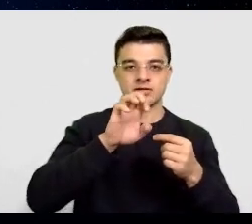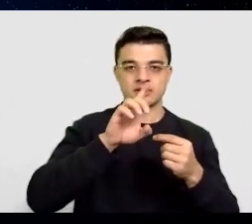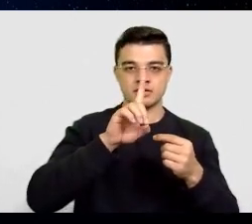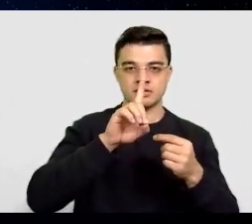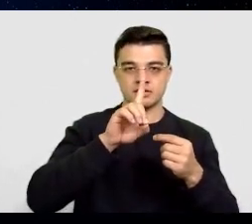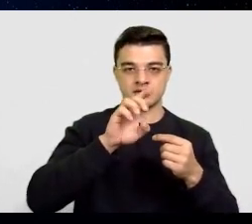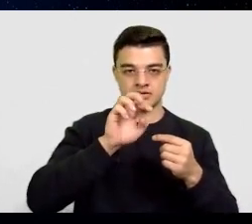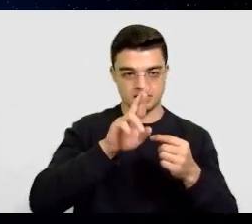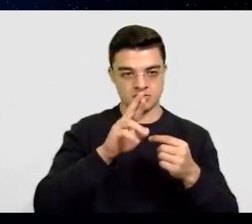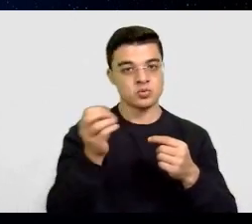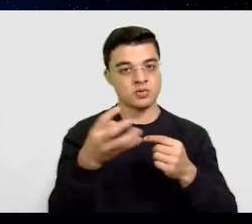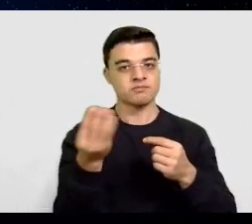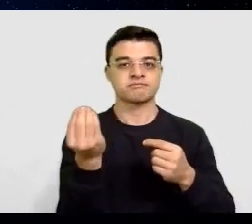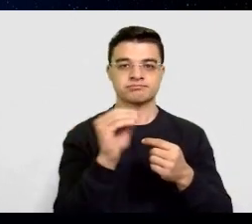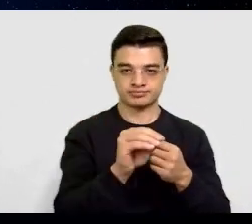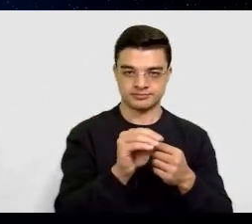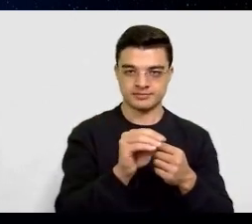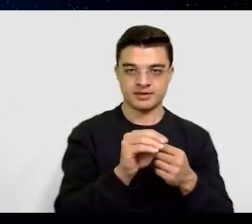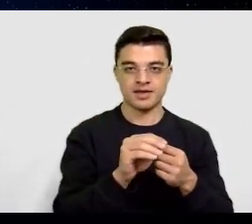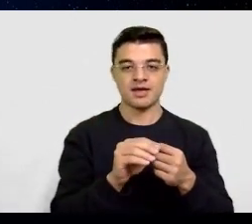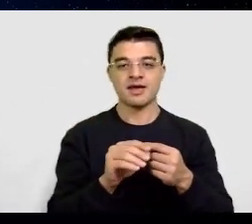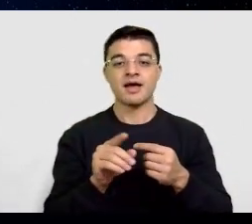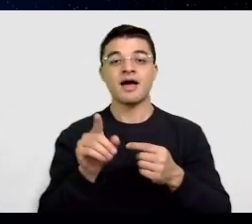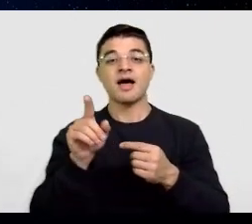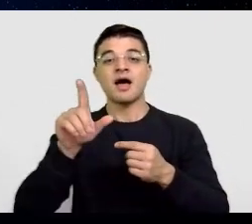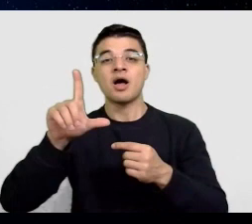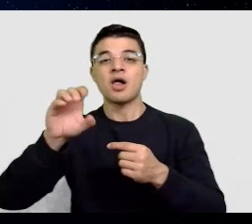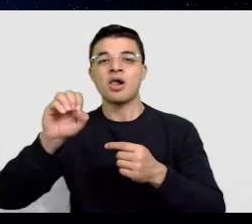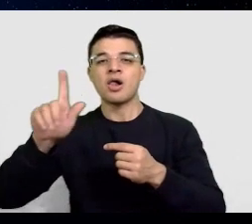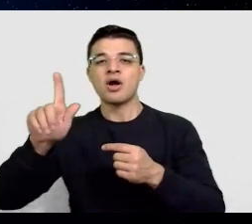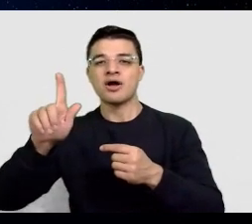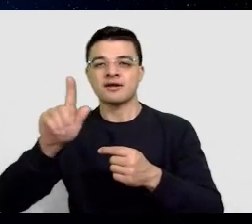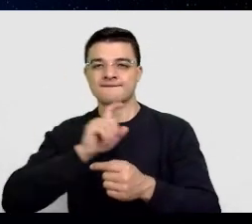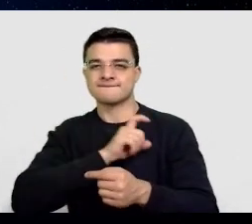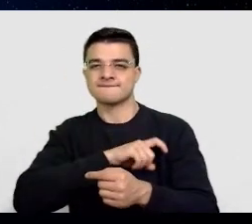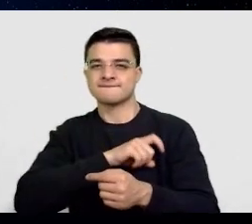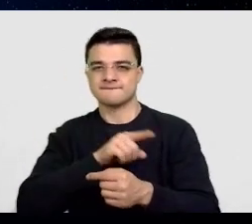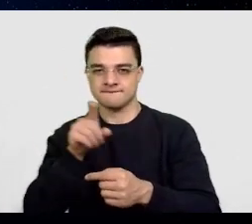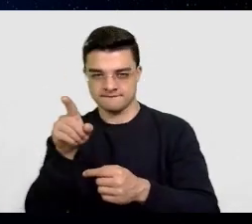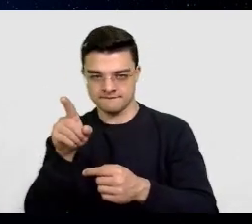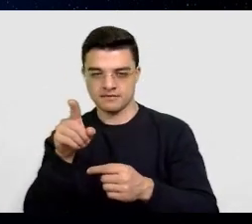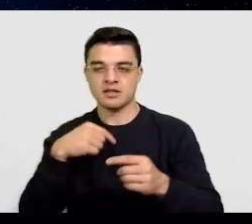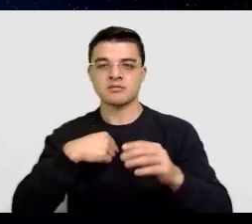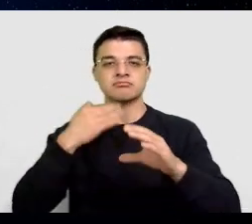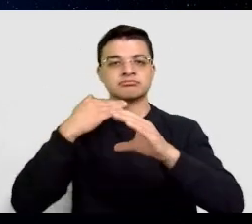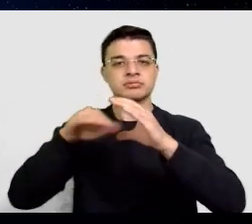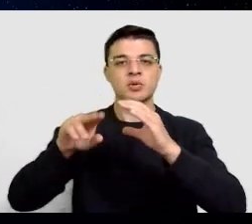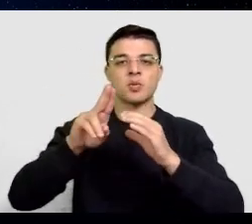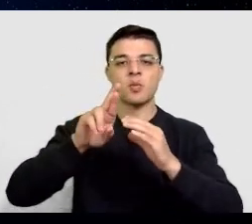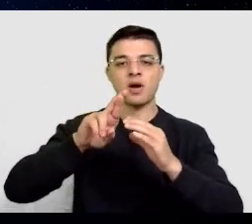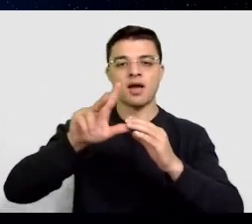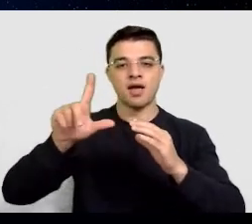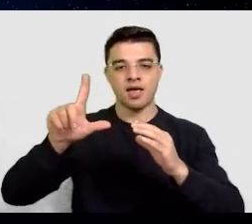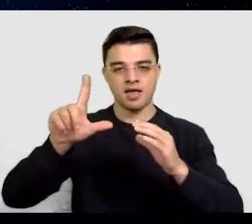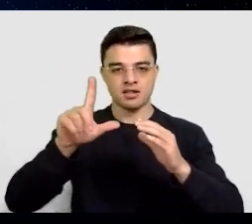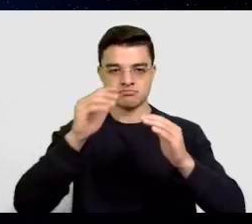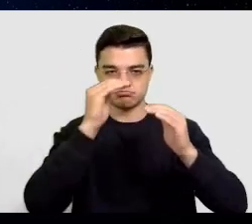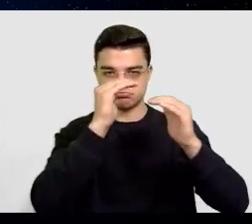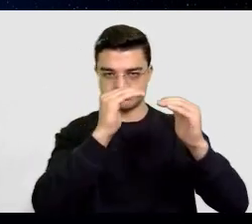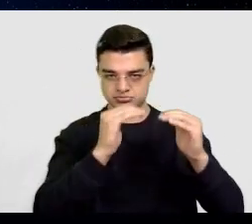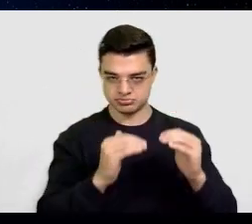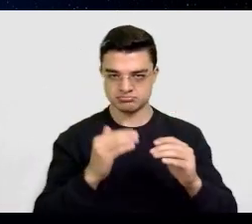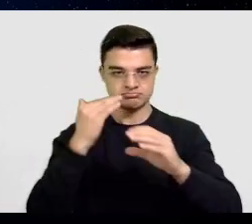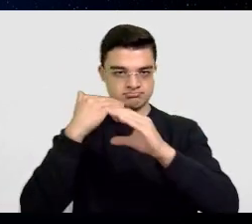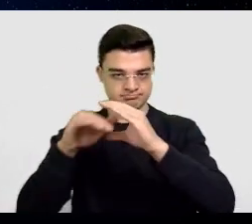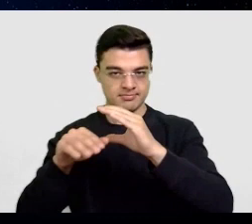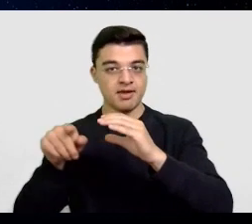do meu servidor malicioso, eu percebi que, olha, eu passei uma URL para ele com esses termos e ele interpretou aquela parte do